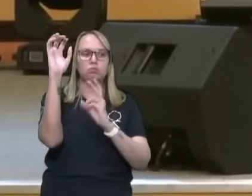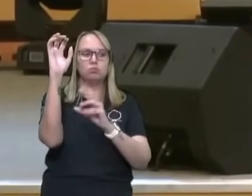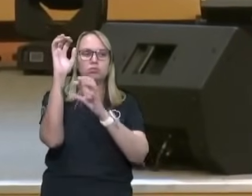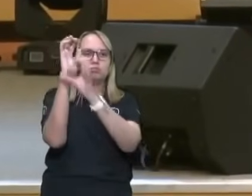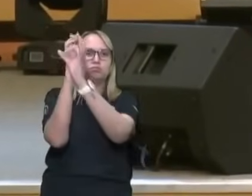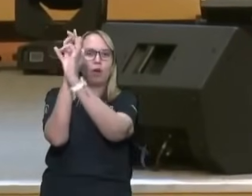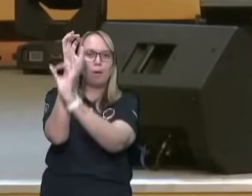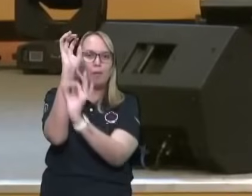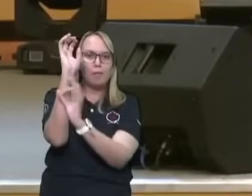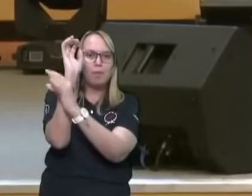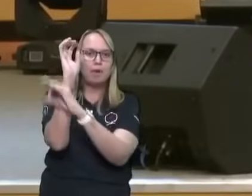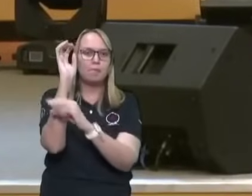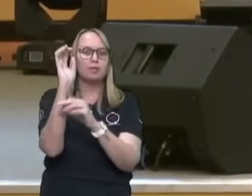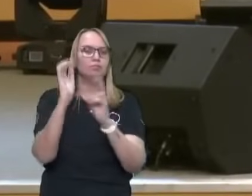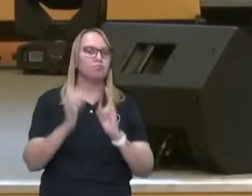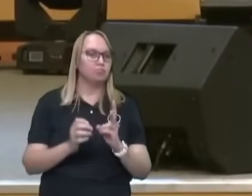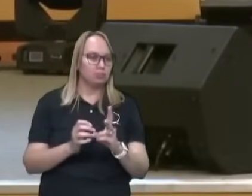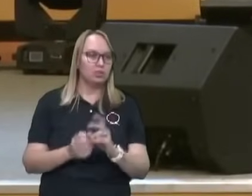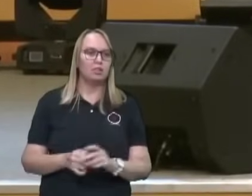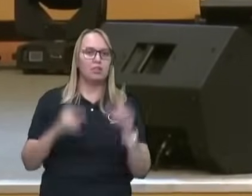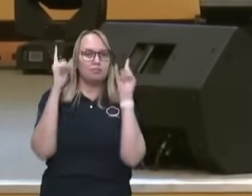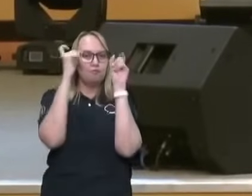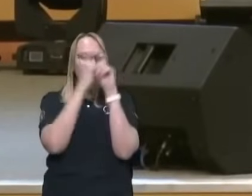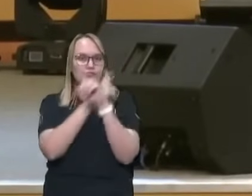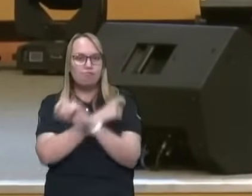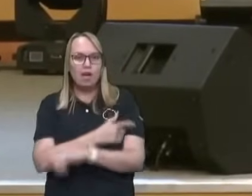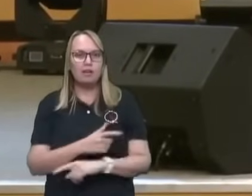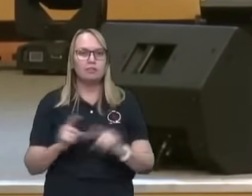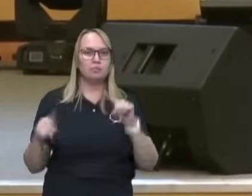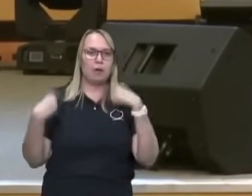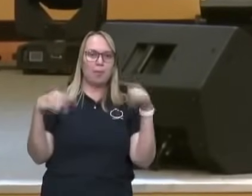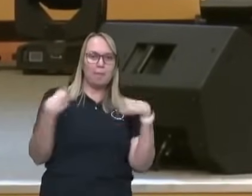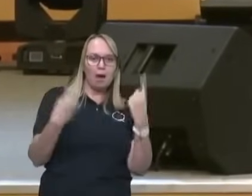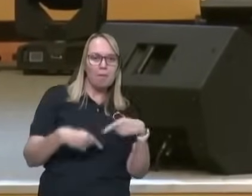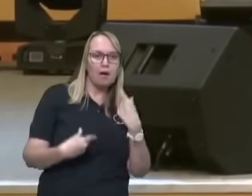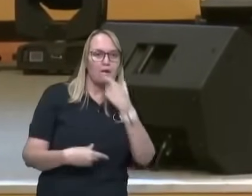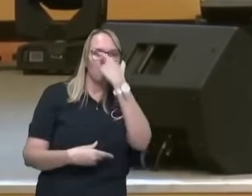Adversidades e lutas não impedem você de ser bênção.